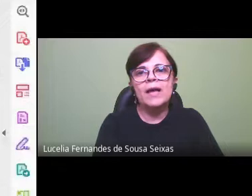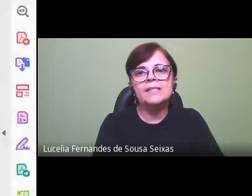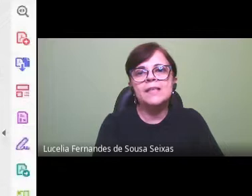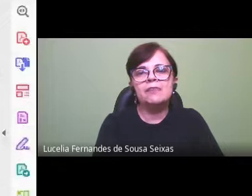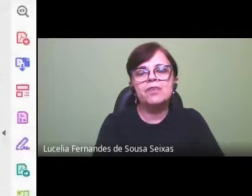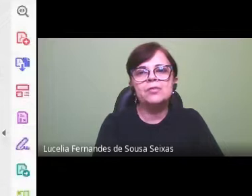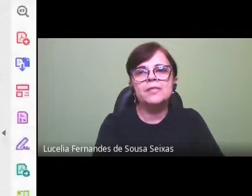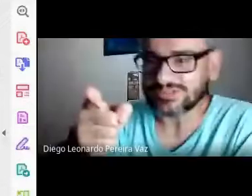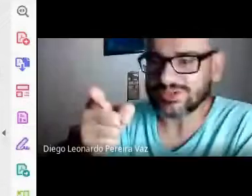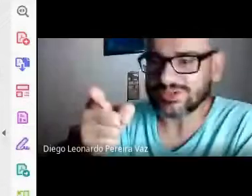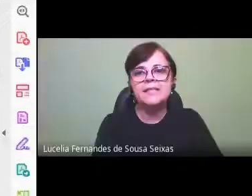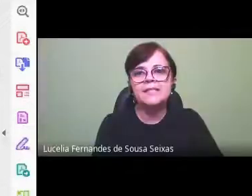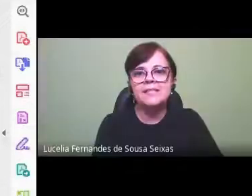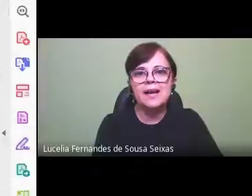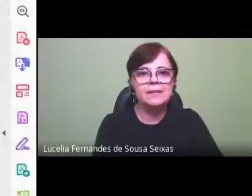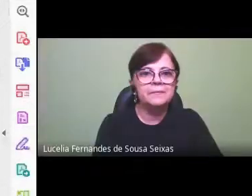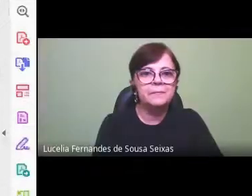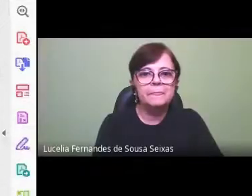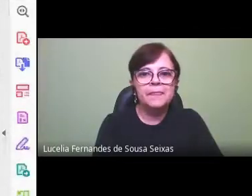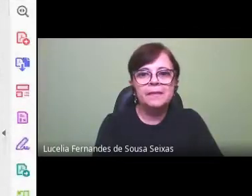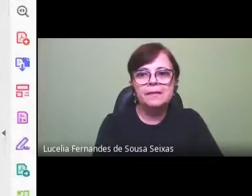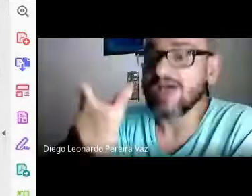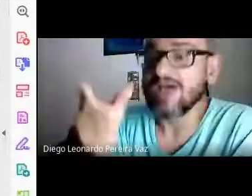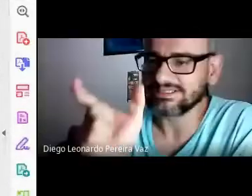Joana, quase. Ela fez o sinal de precisar.